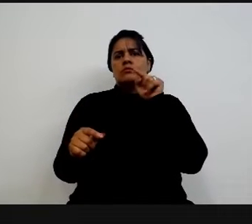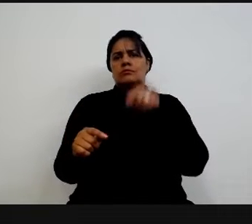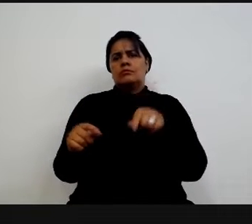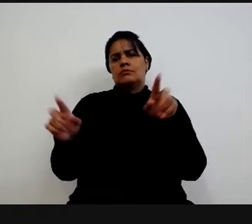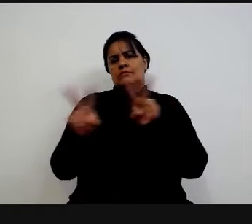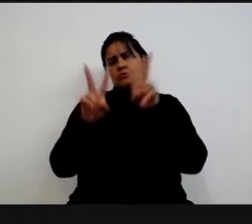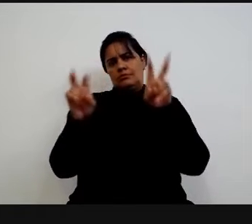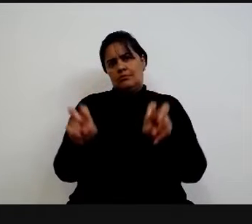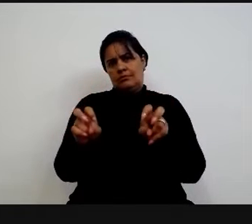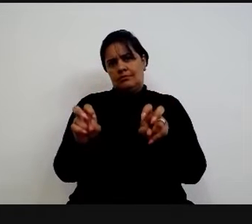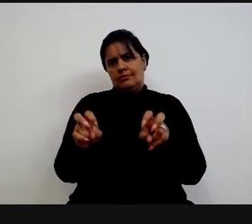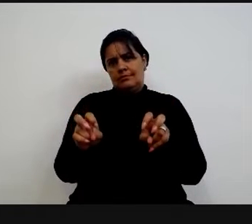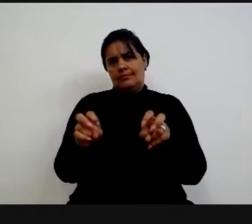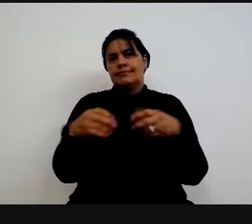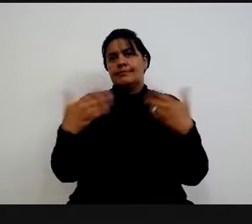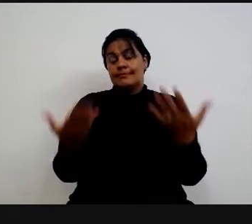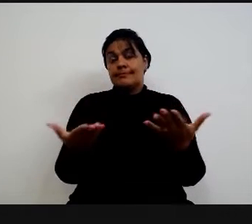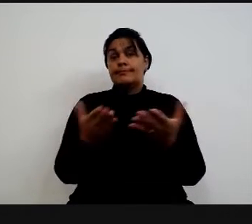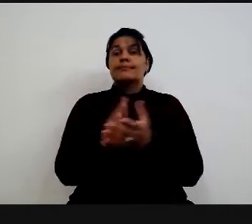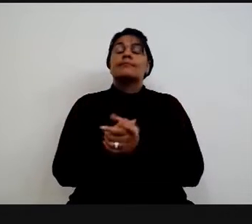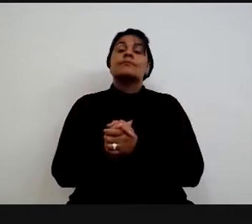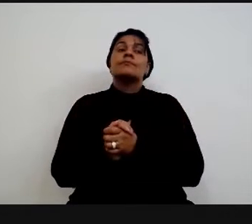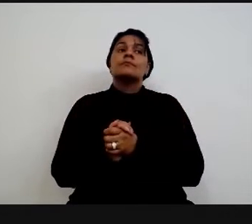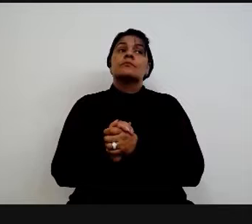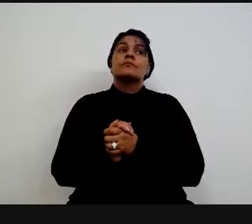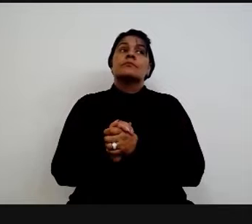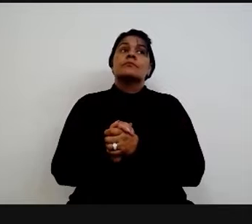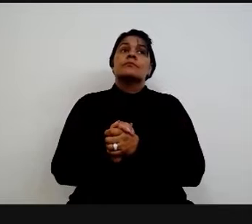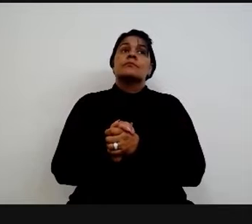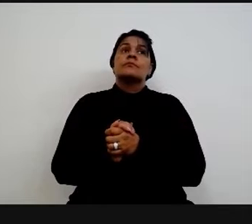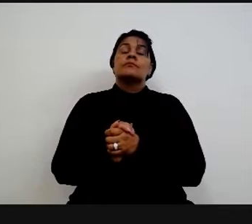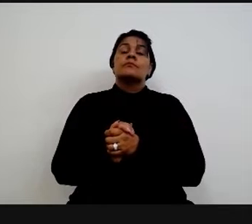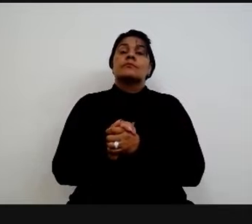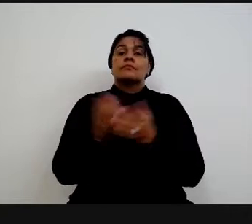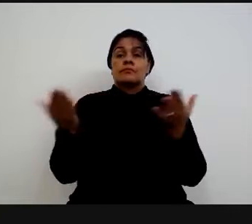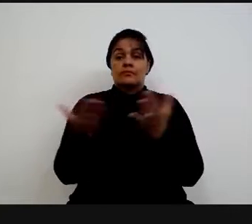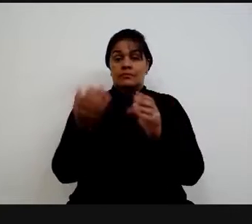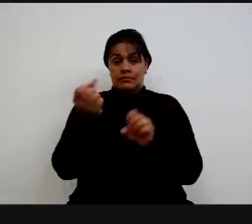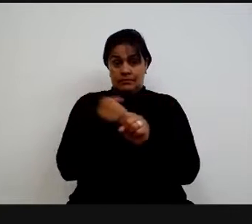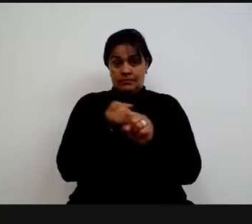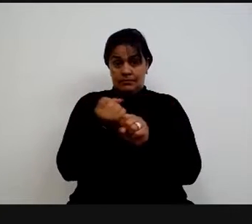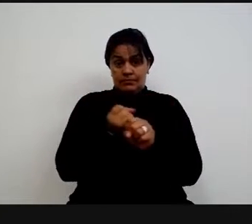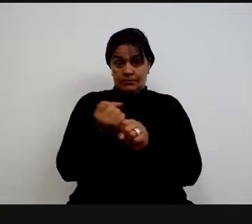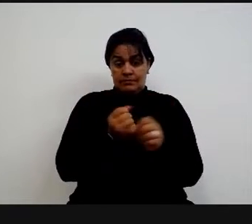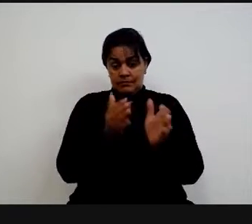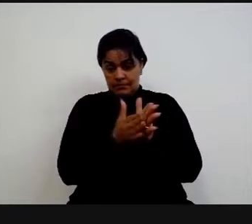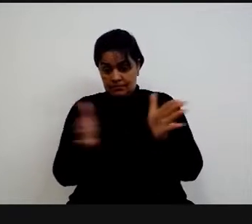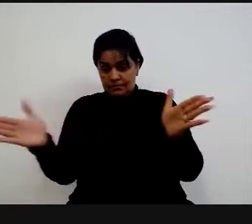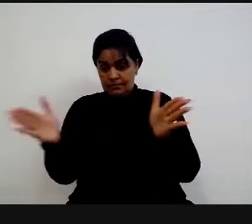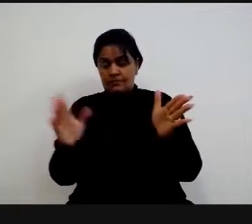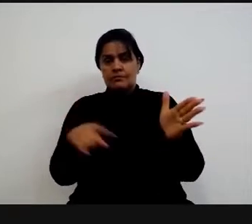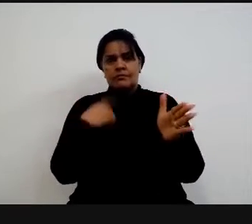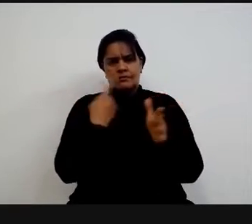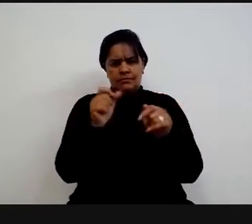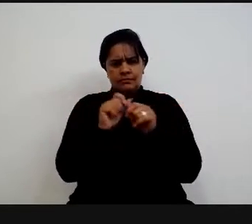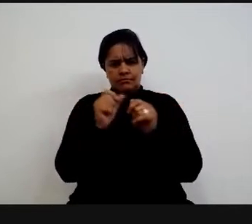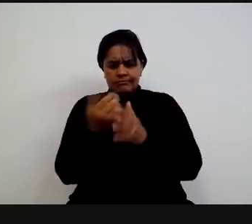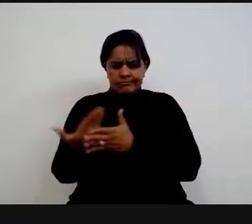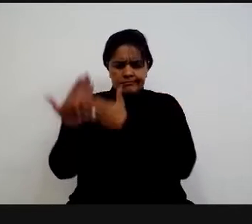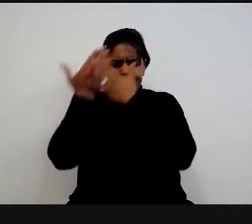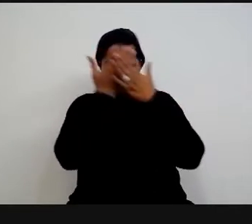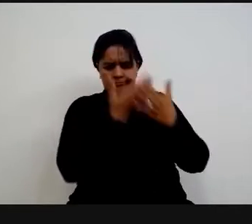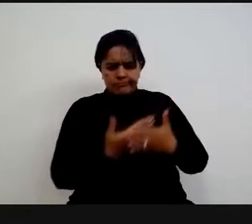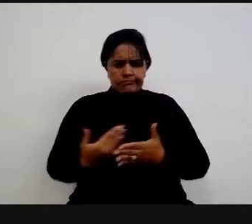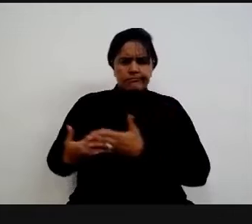com esse mundo de transformações digitais, né? Então, esse ano, por exemplo, a gente fez todas as prospecções, todos